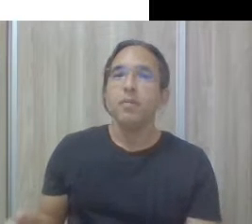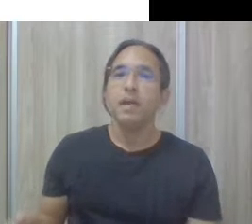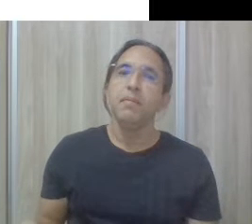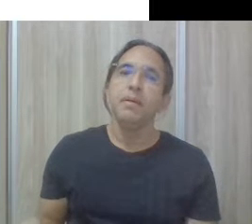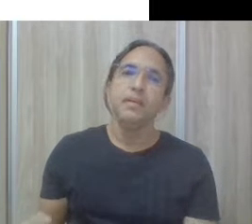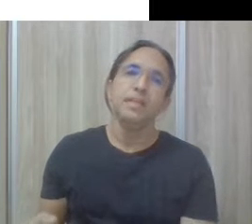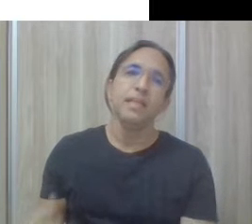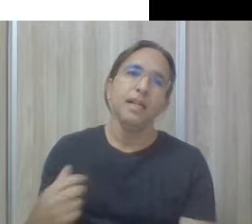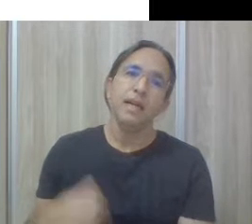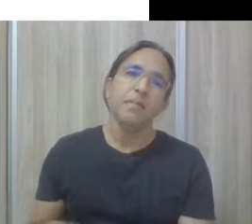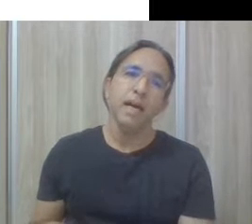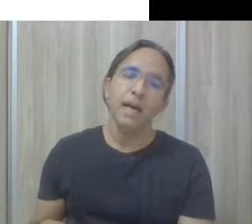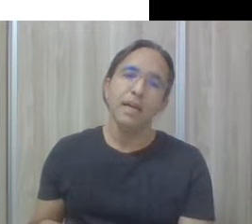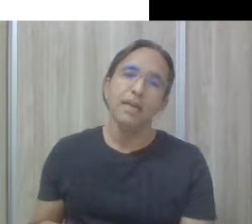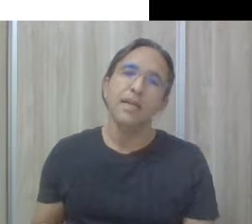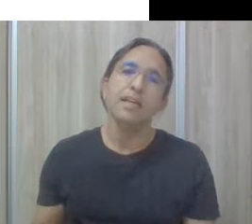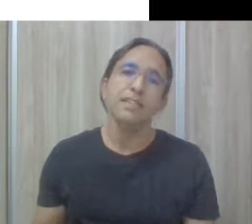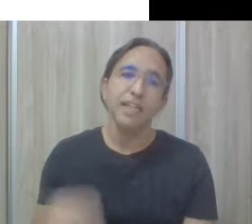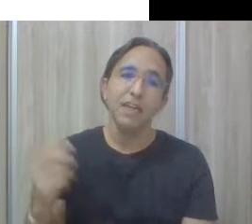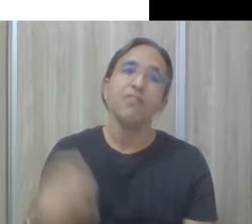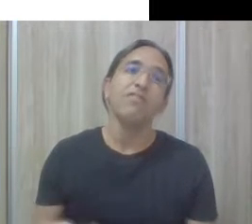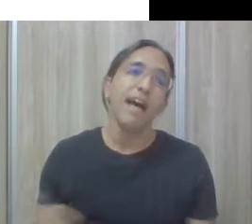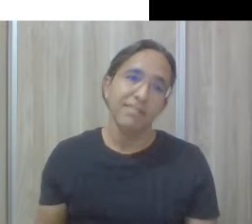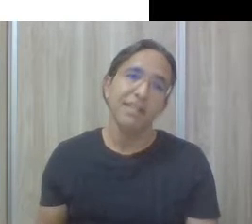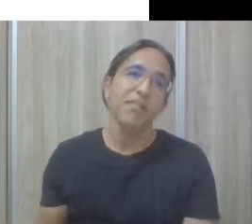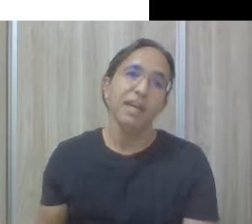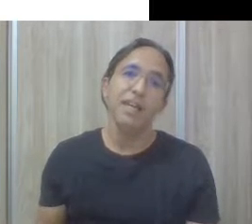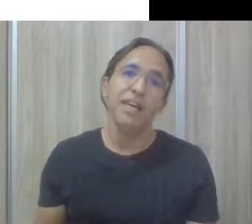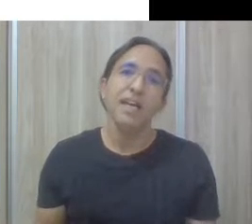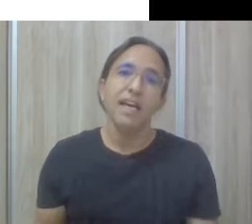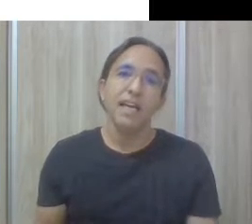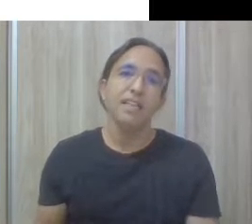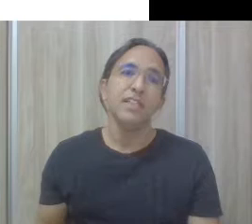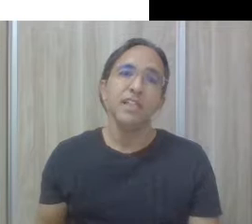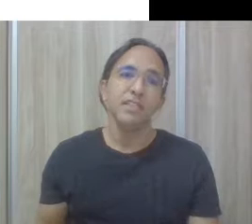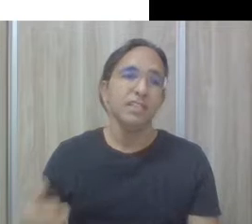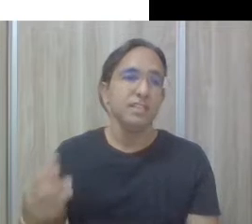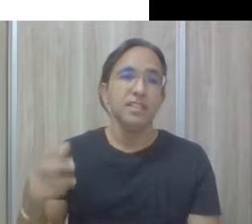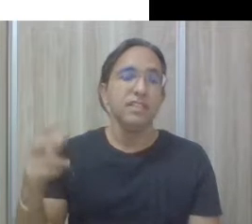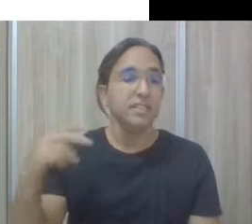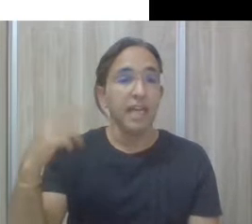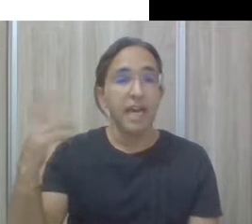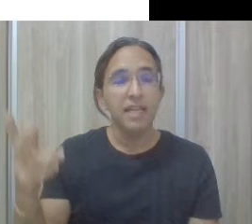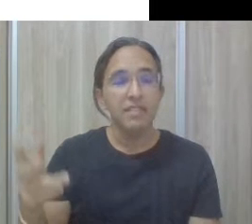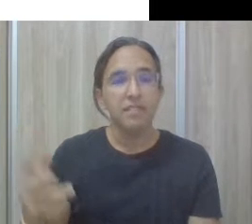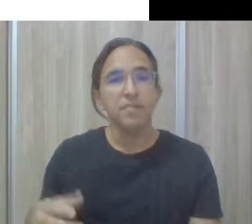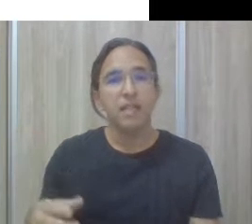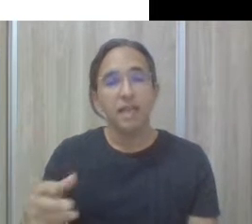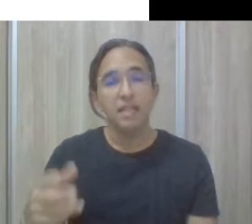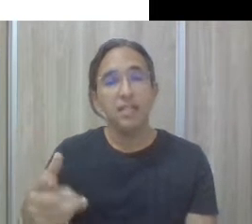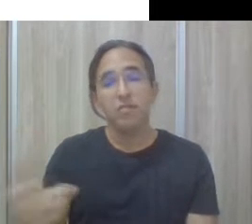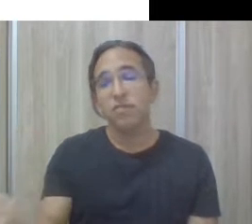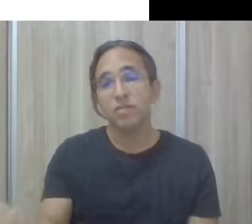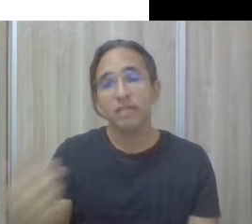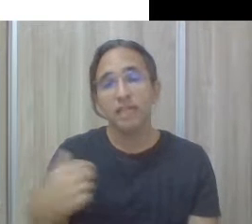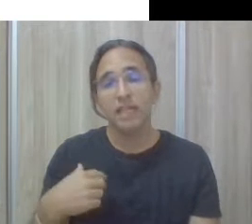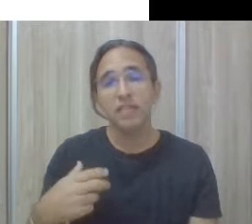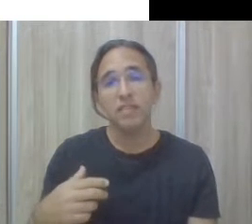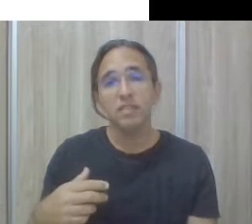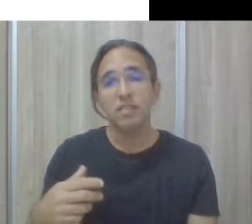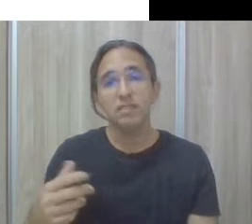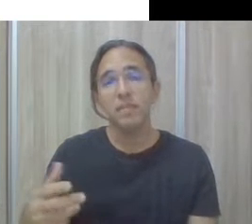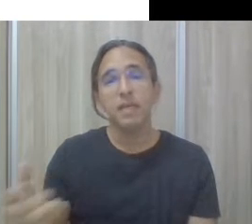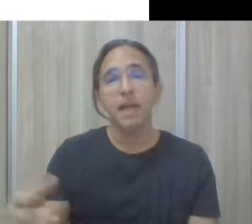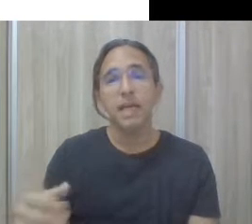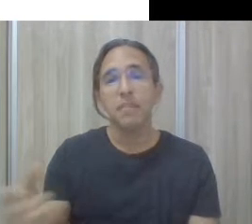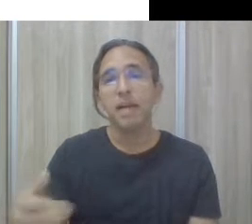O problema é que você tem que lembrar, isso aí é um fato também, né? Que às vezes a gente esquece. Esse era um conceito verdadeiro que eu